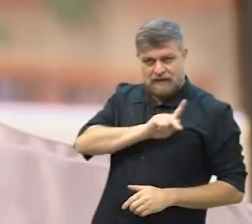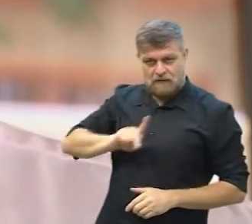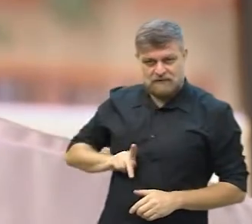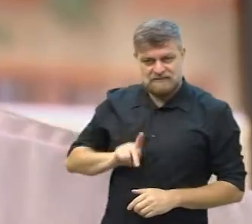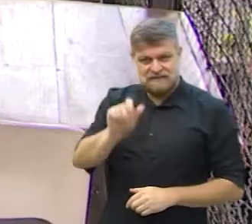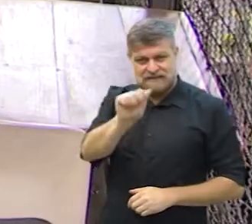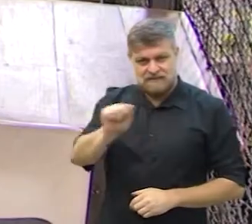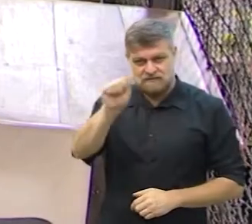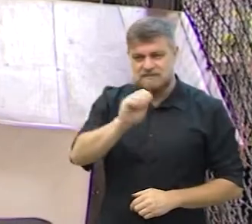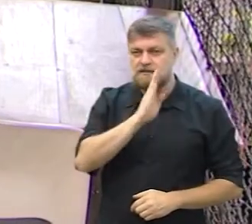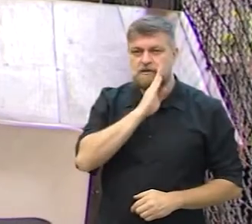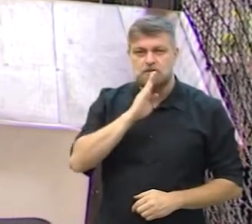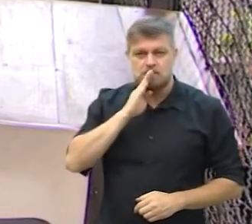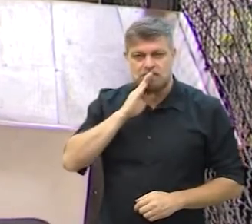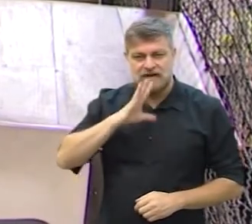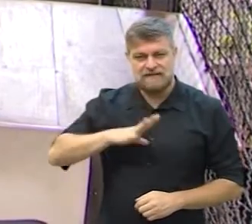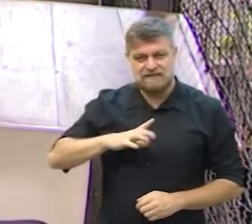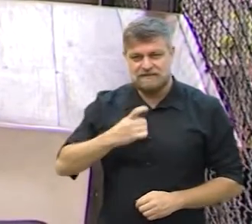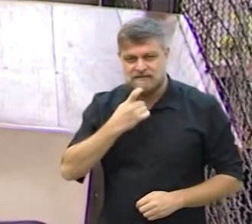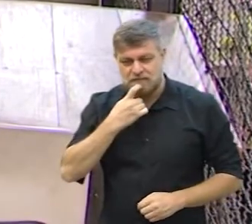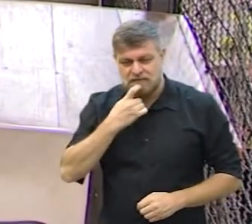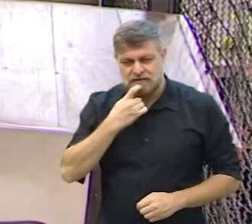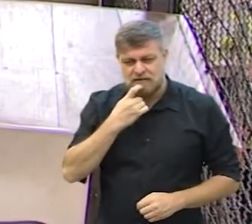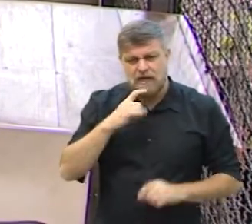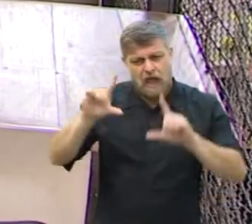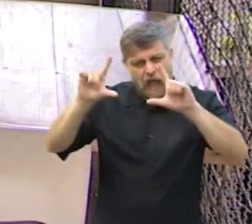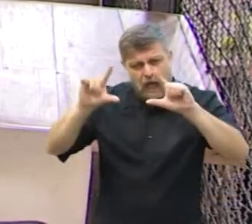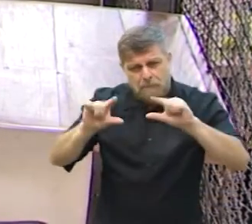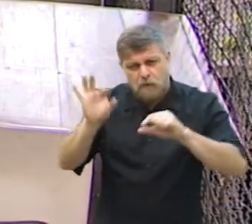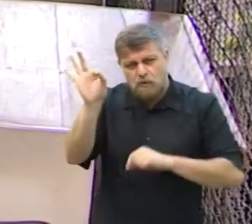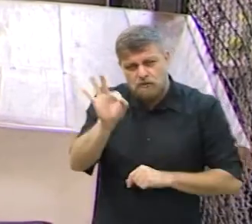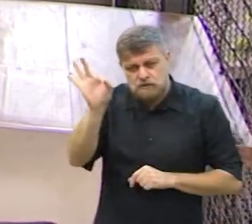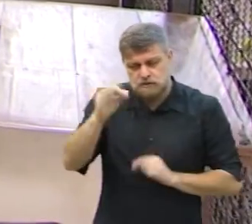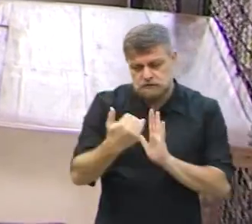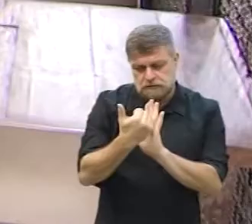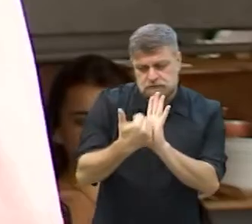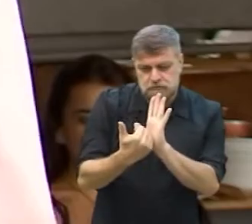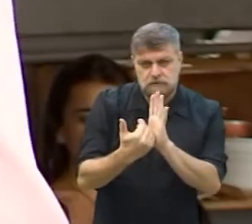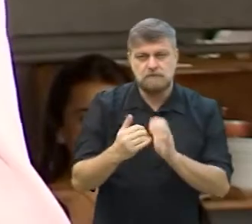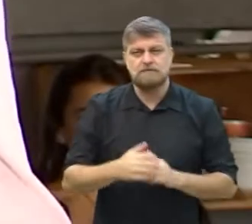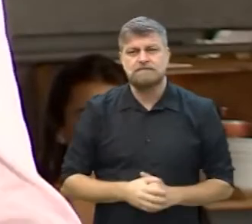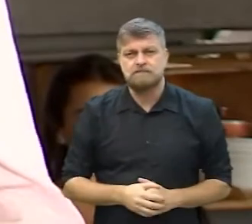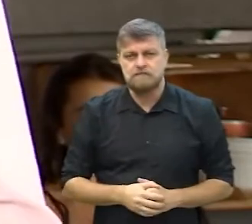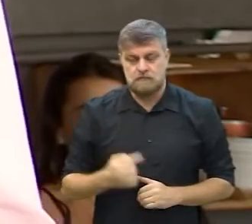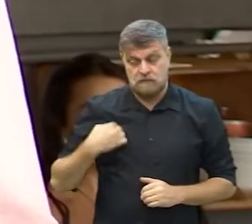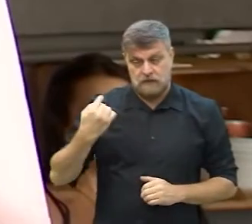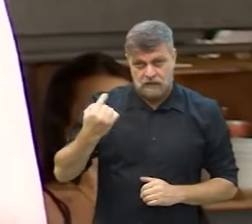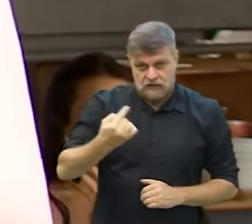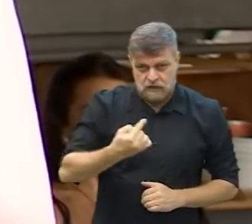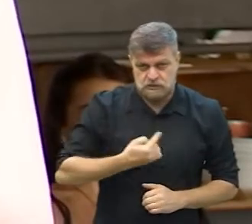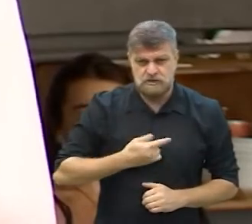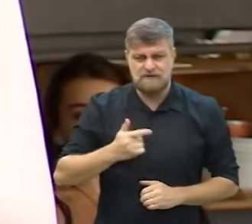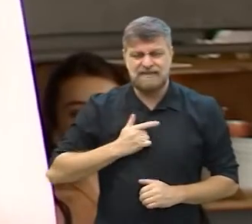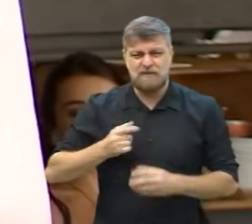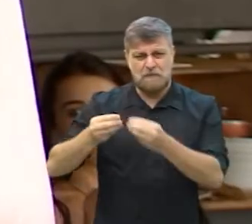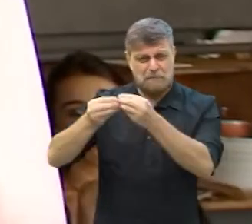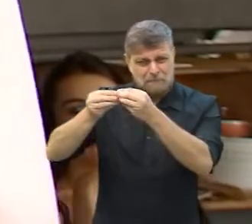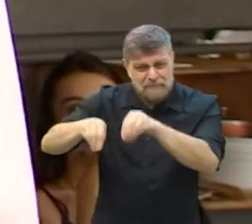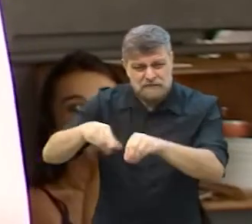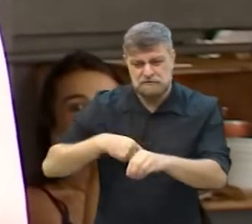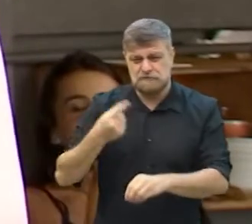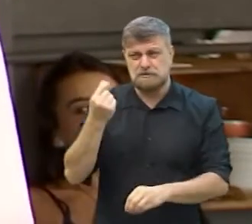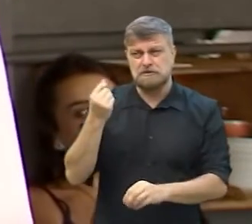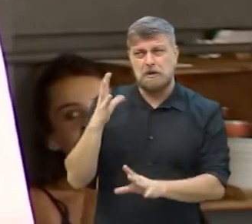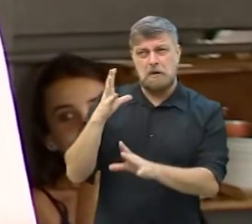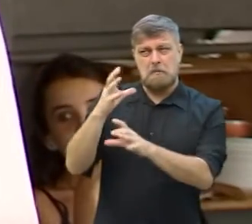RMC, o movimento caiu um pouco nos últimos 30 dias e isso tem explicação. A gente vem aí de um prejuízo